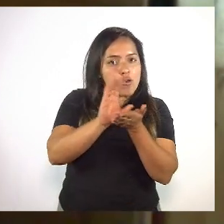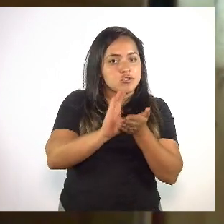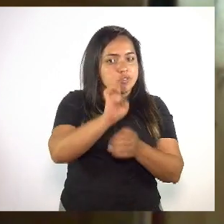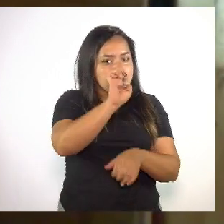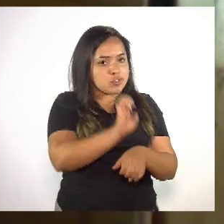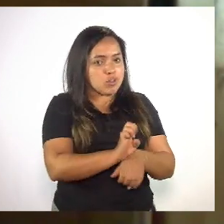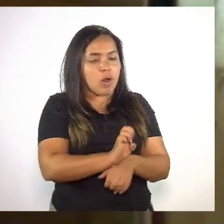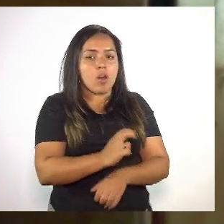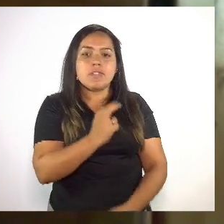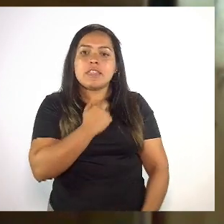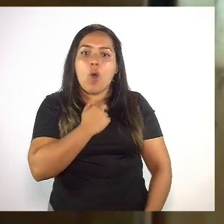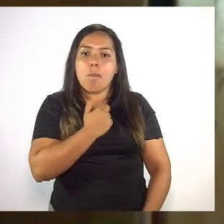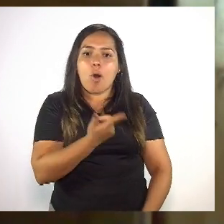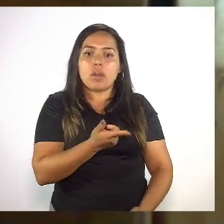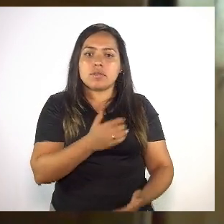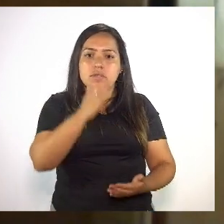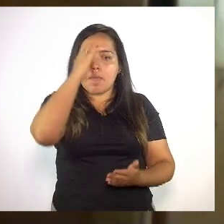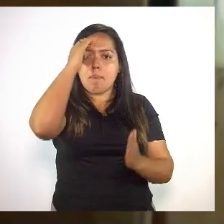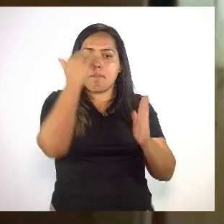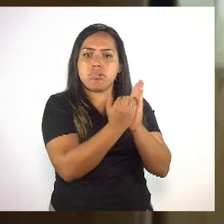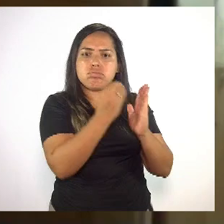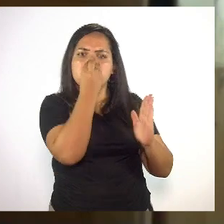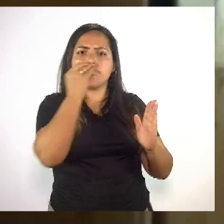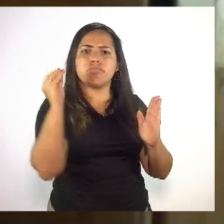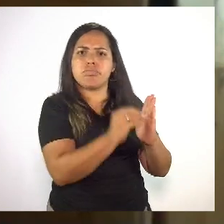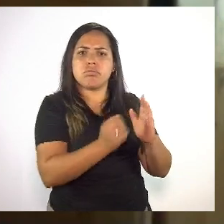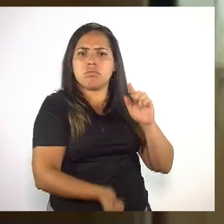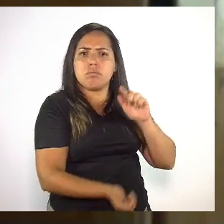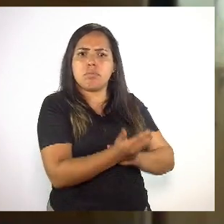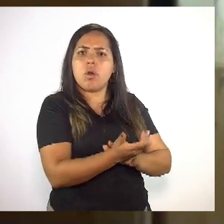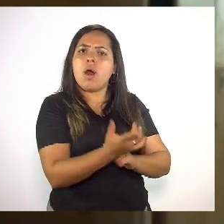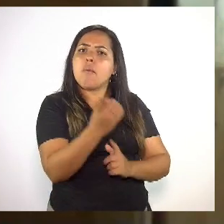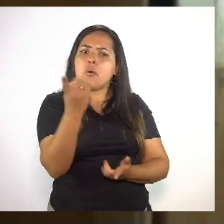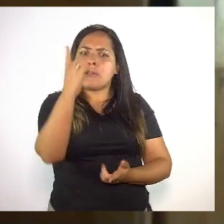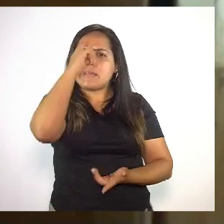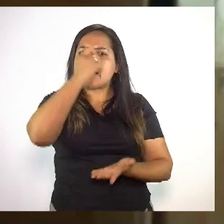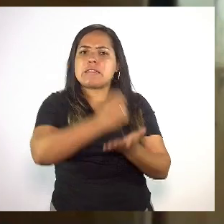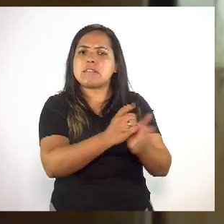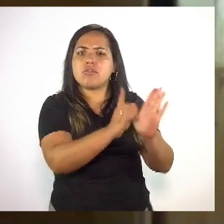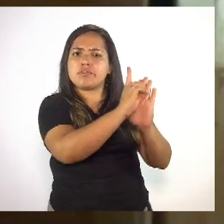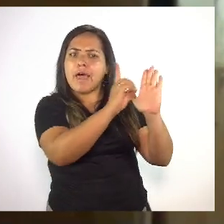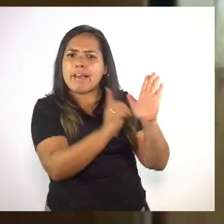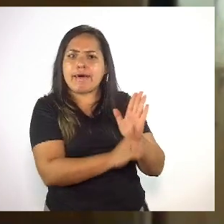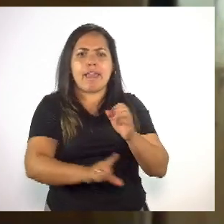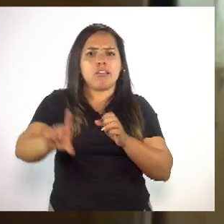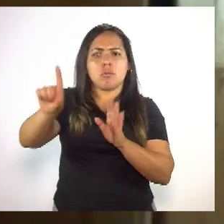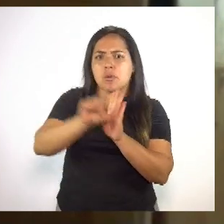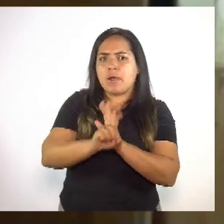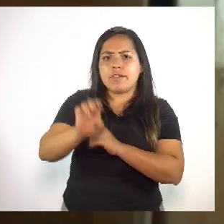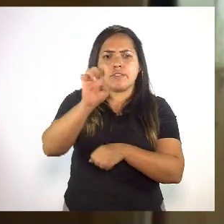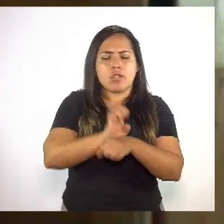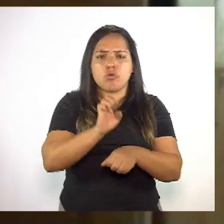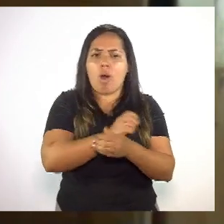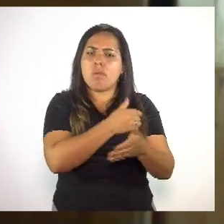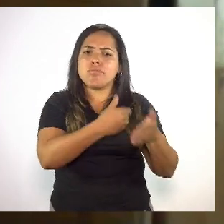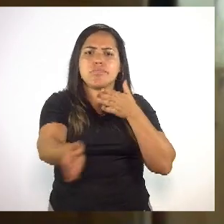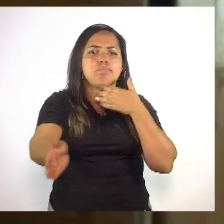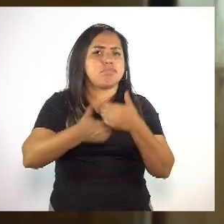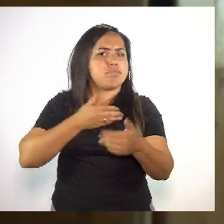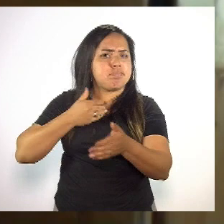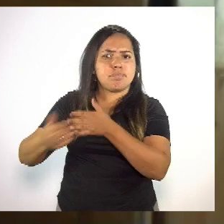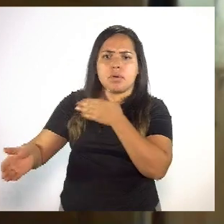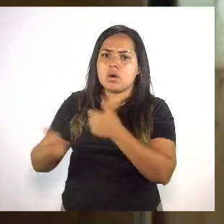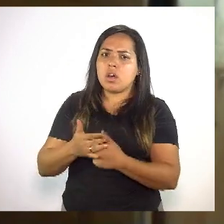Estadual não pode ser superada nem por decisão de decreto, nem por lei estadual e nem por interpretação